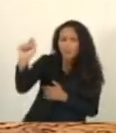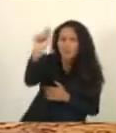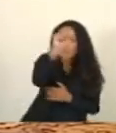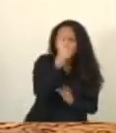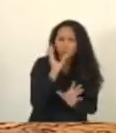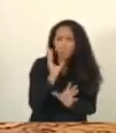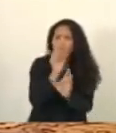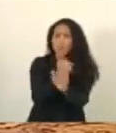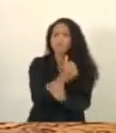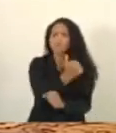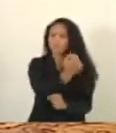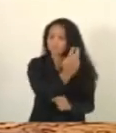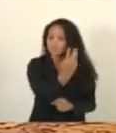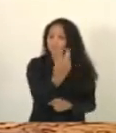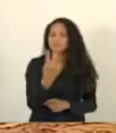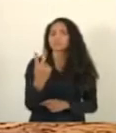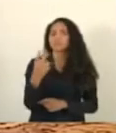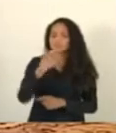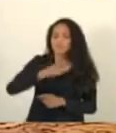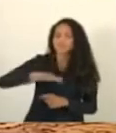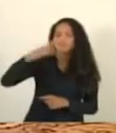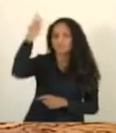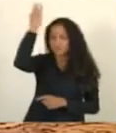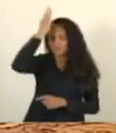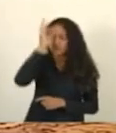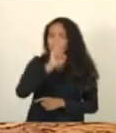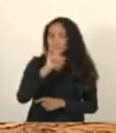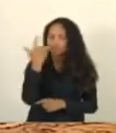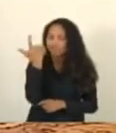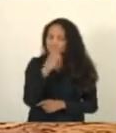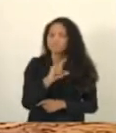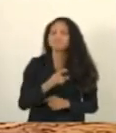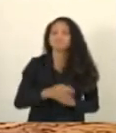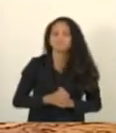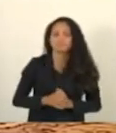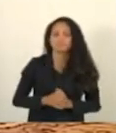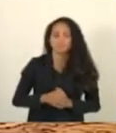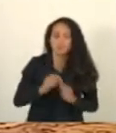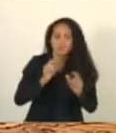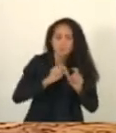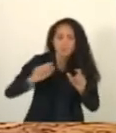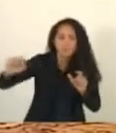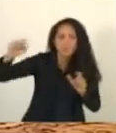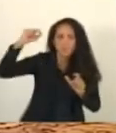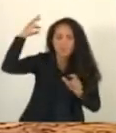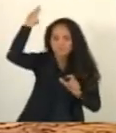integral em todo o território capixaba. Dos 78 municípios,